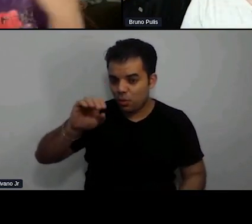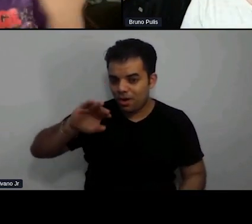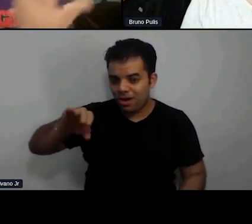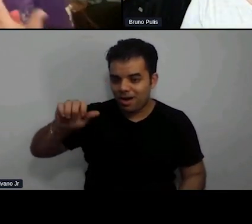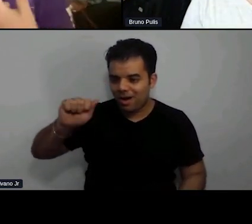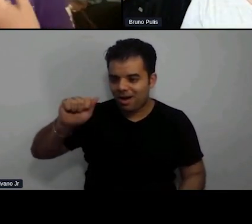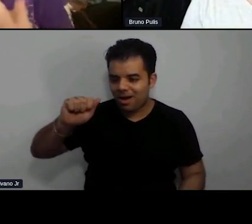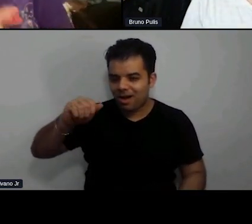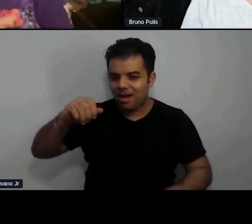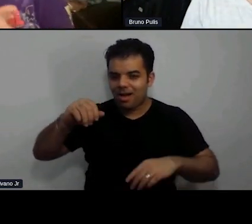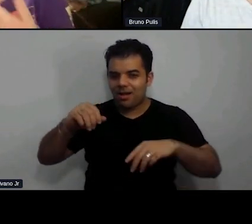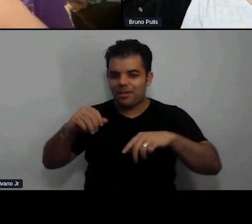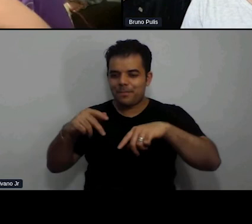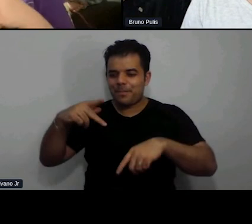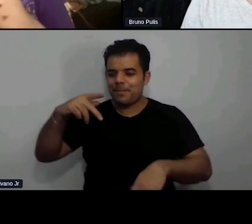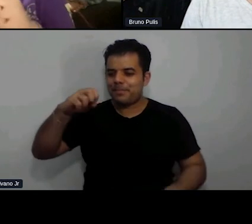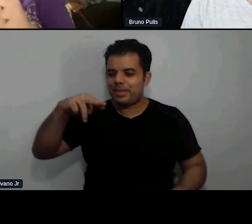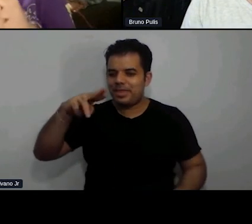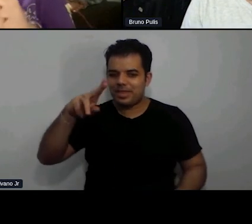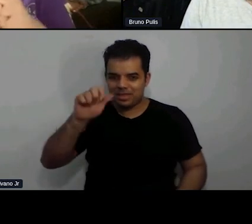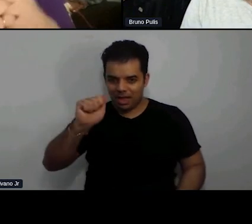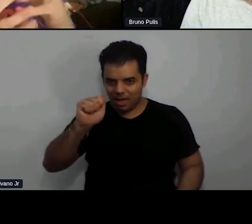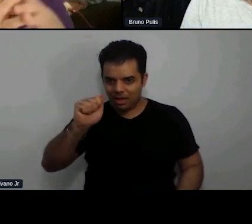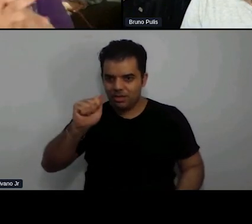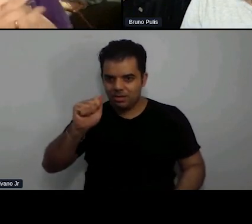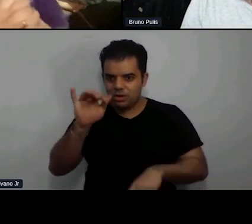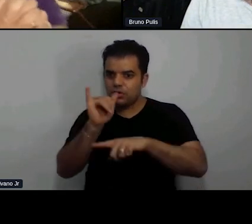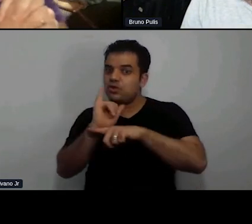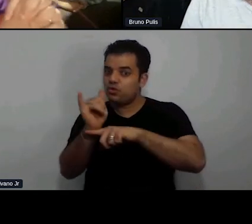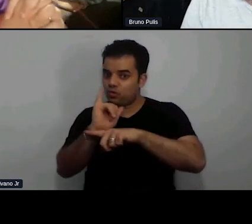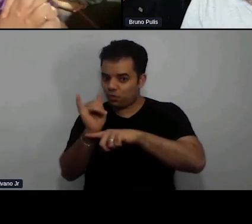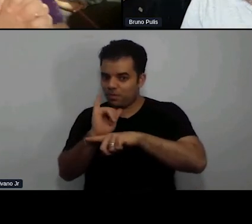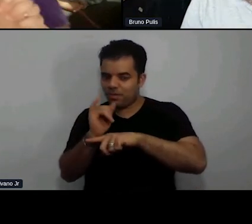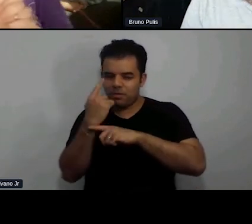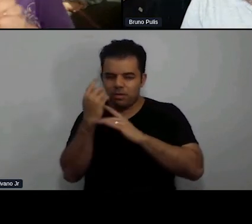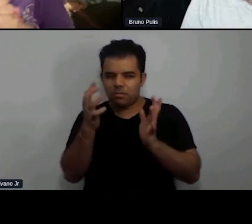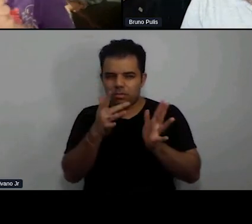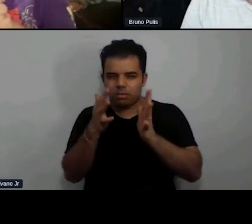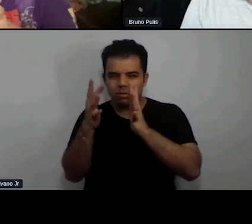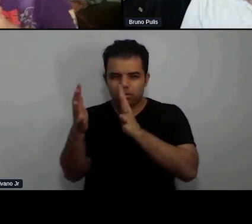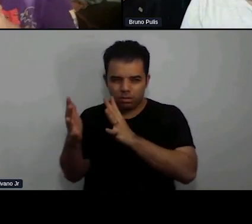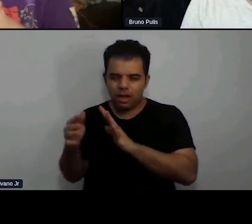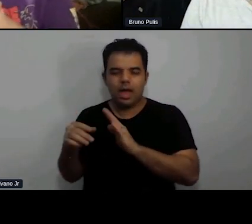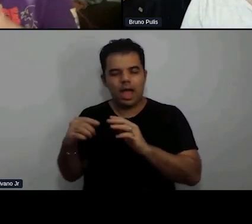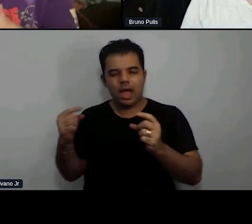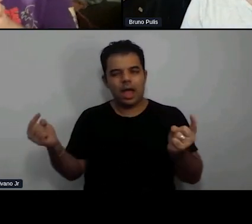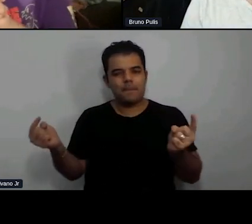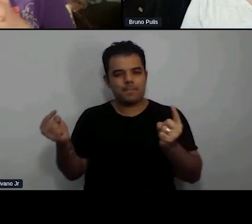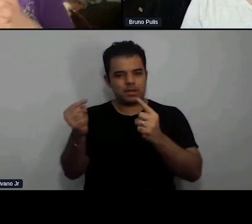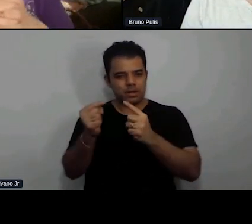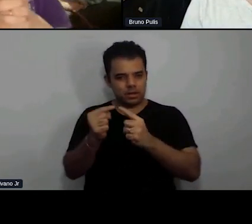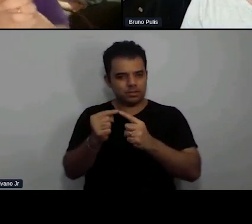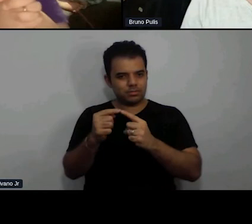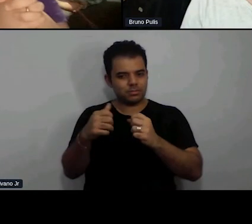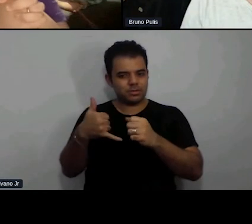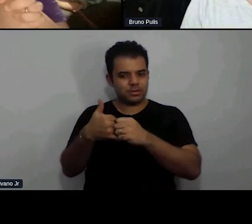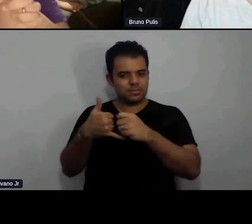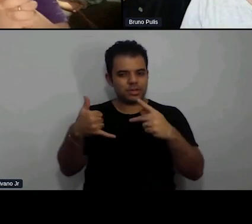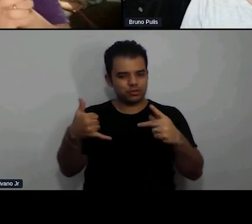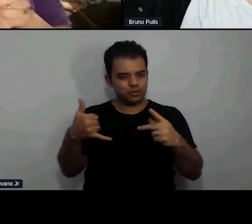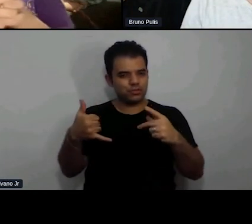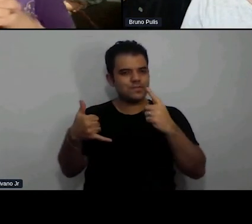gerando prejuízo financeiro por um aplicativo aí, vermelho. Ah,